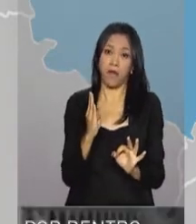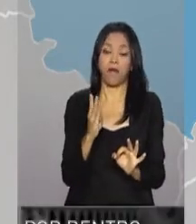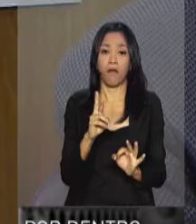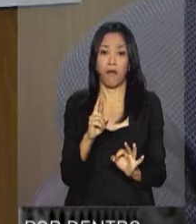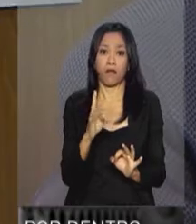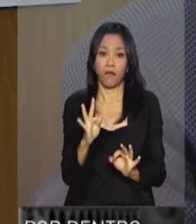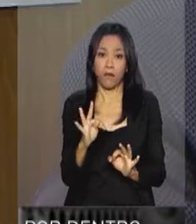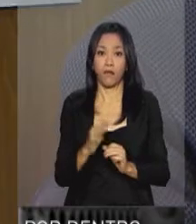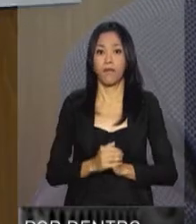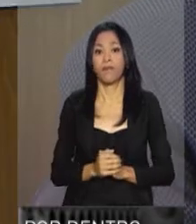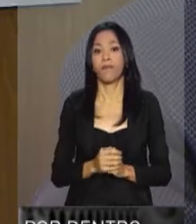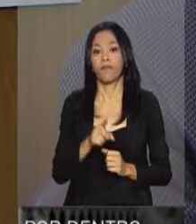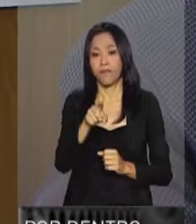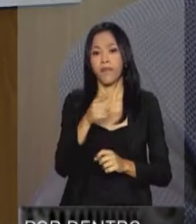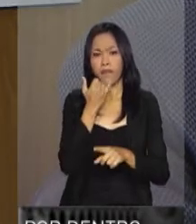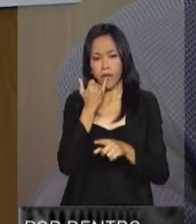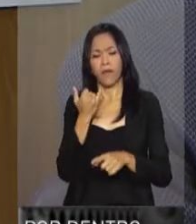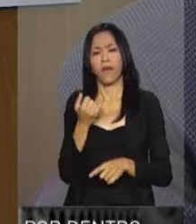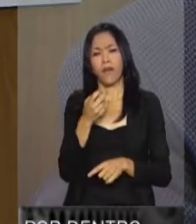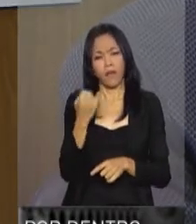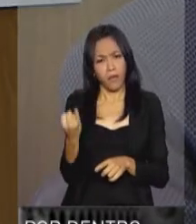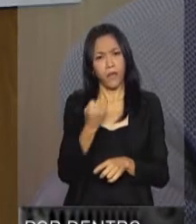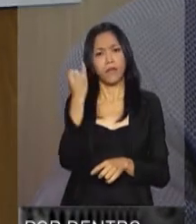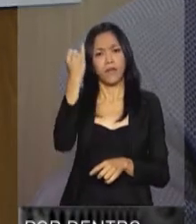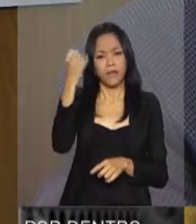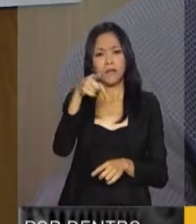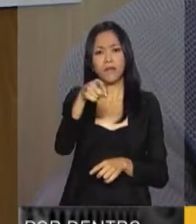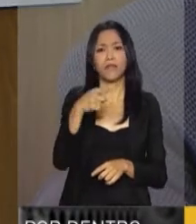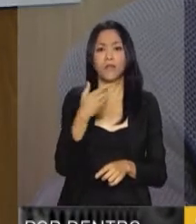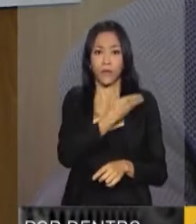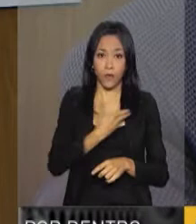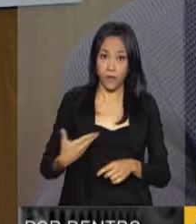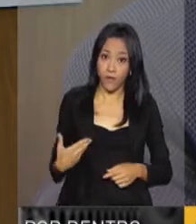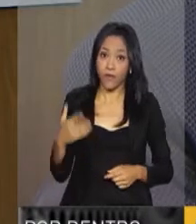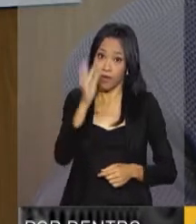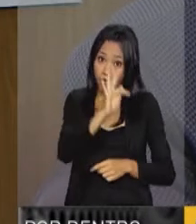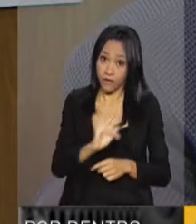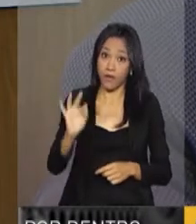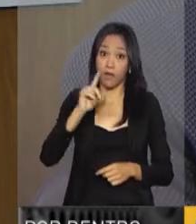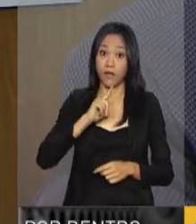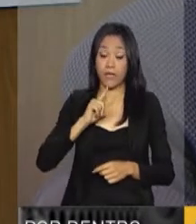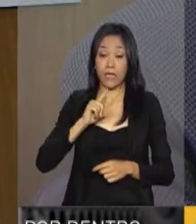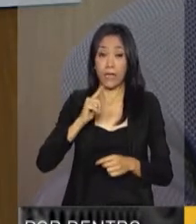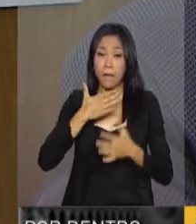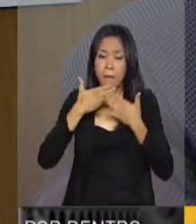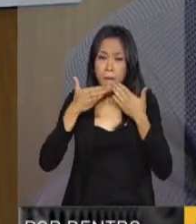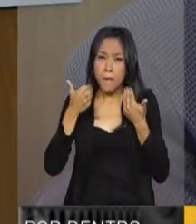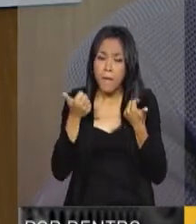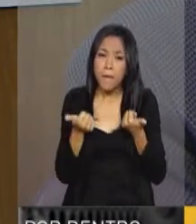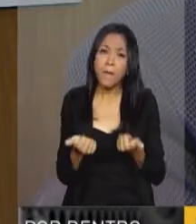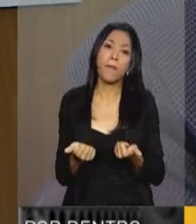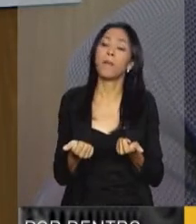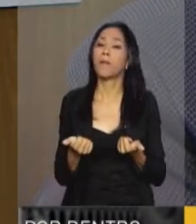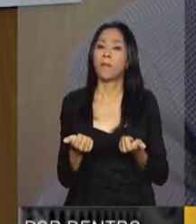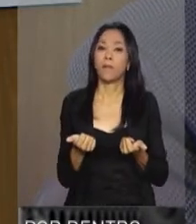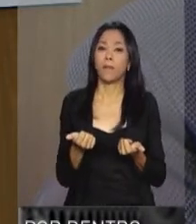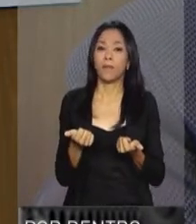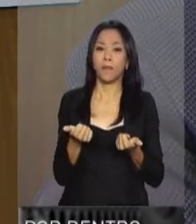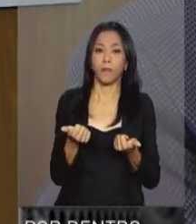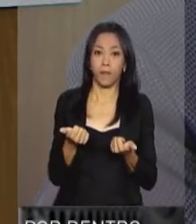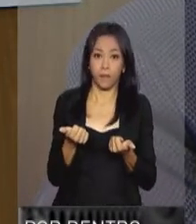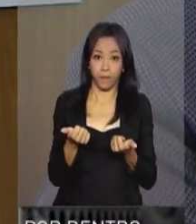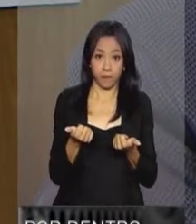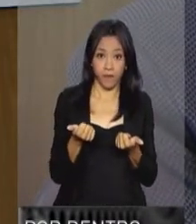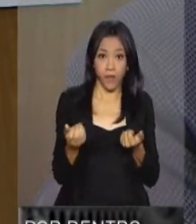importantíssimo que o ministério das cidades governo federal tem como prioritário porque melhorar a condição de tráfico nem